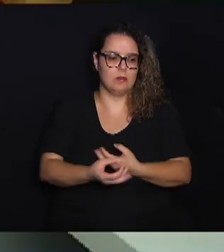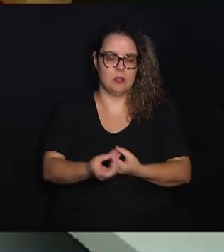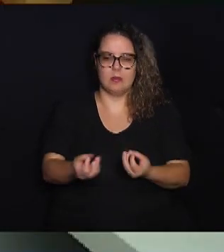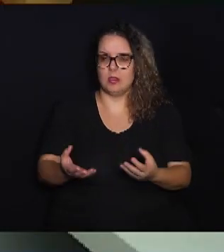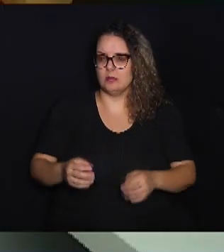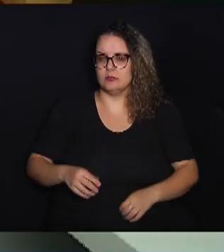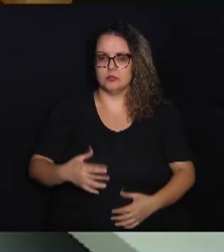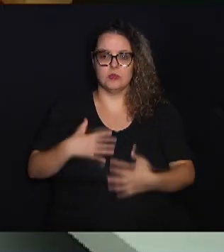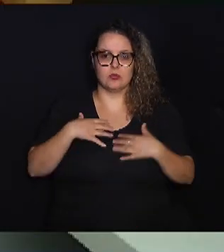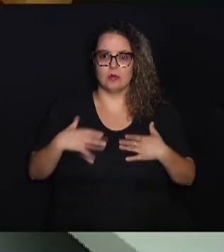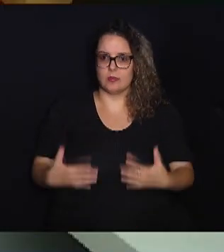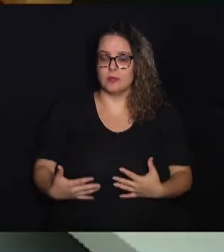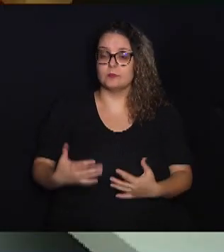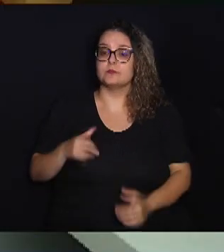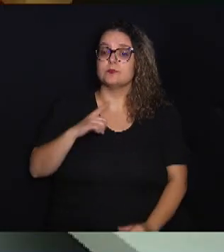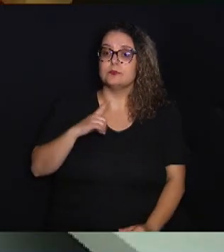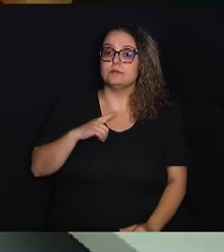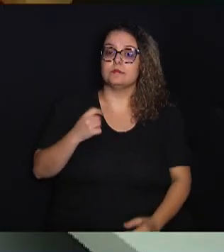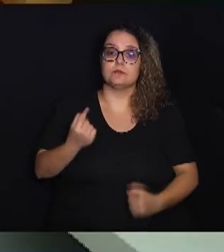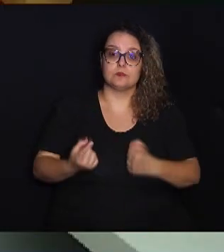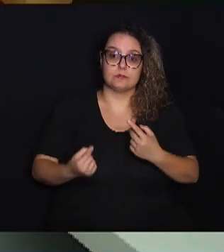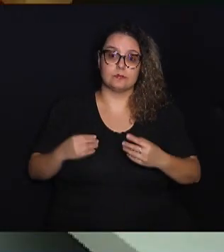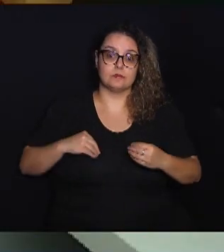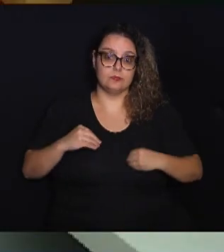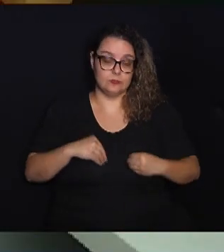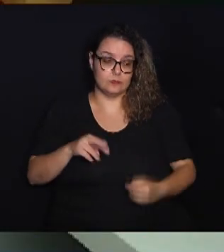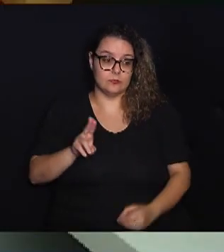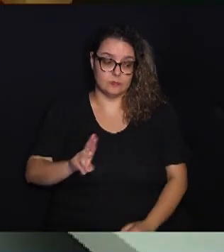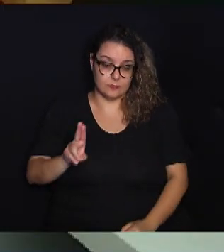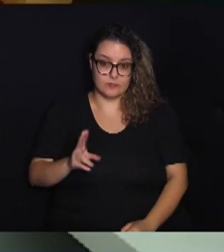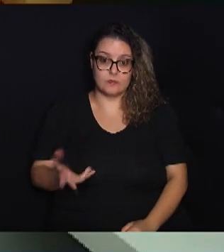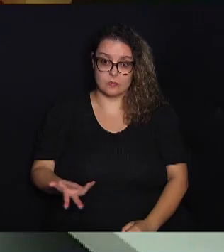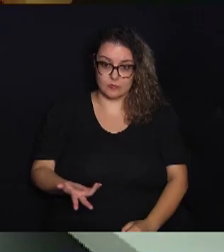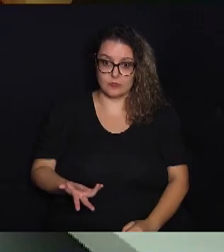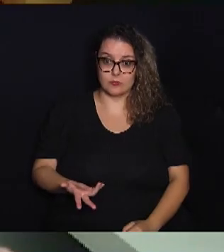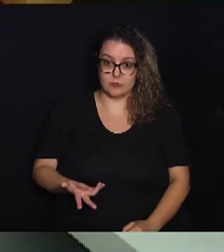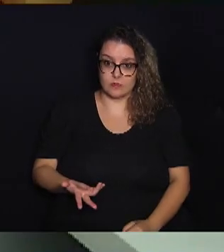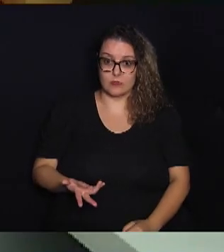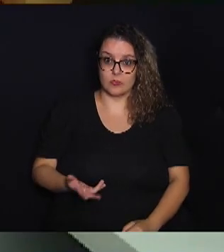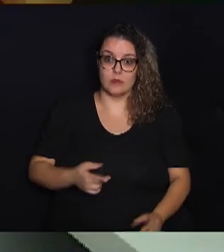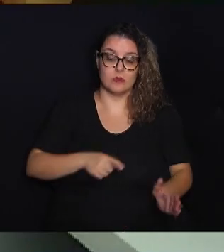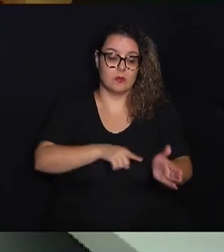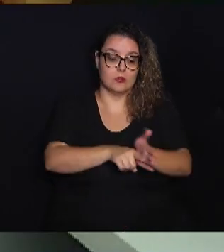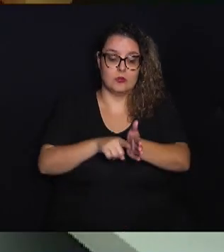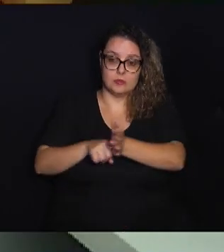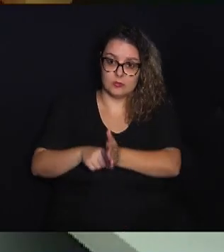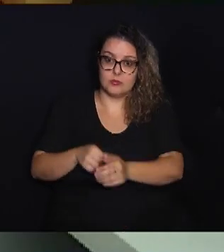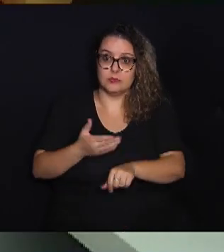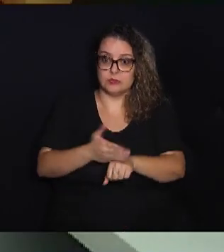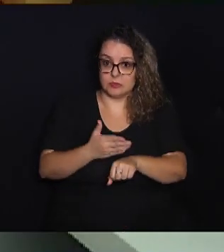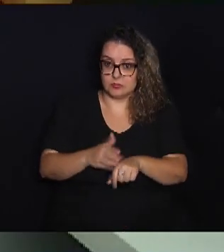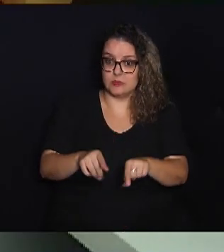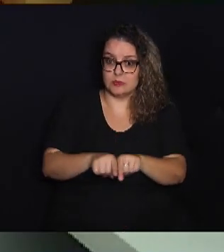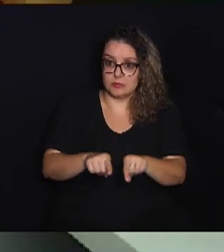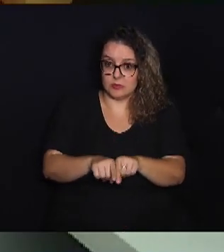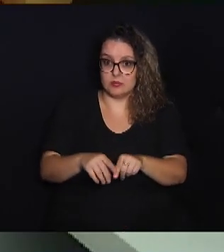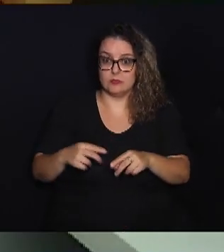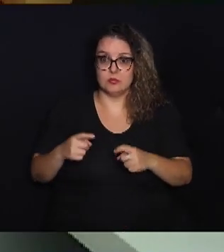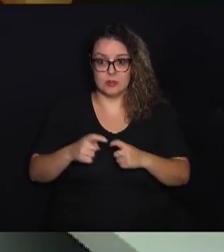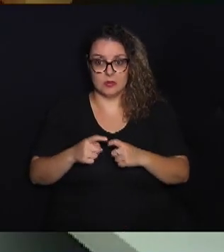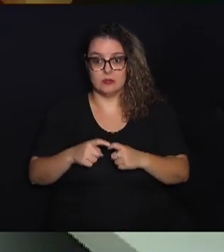né? Então, existe alguns exames que a gente usa, né? Tanto em pesquisa quanto na prática mesmo, médica. Um deles